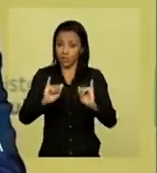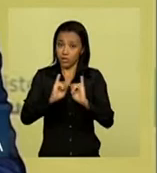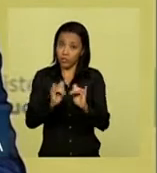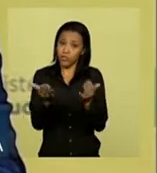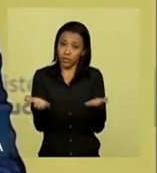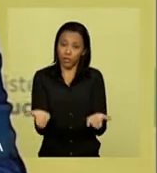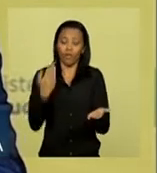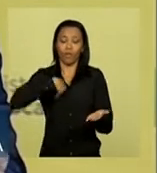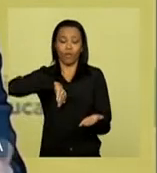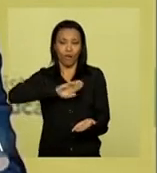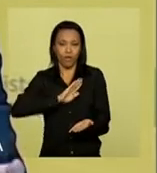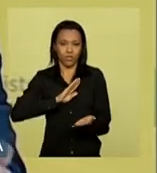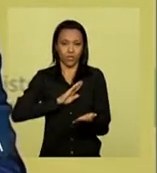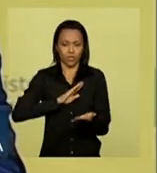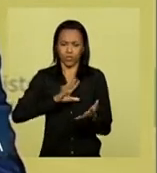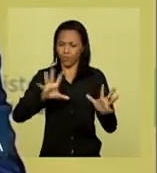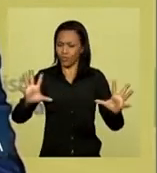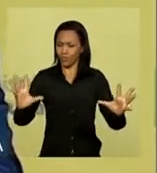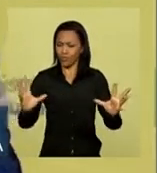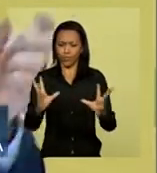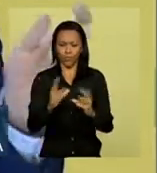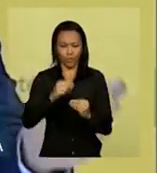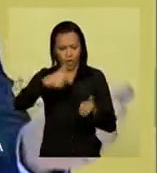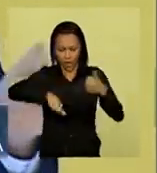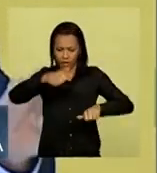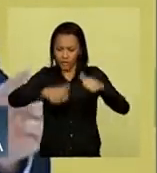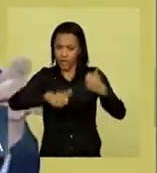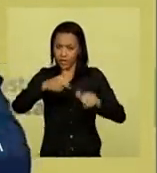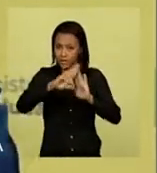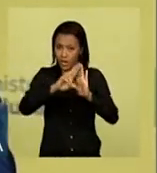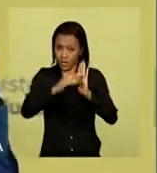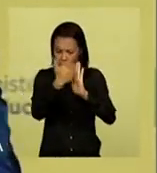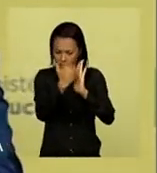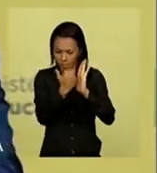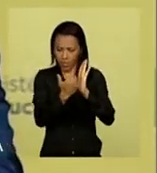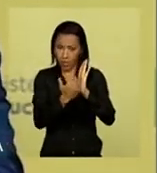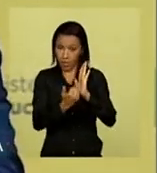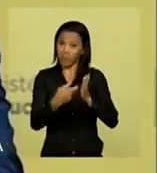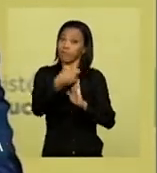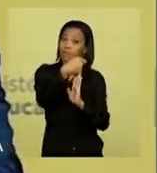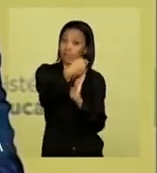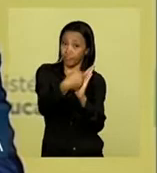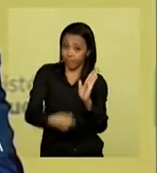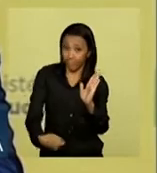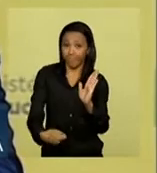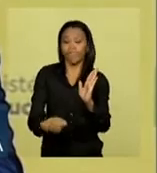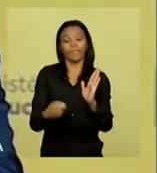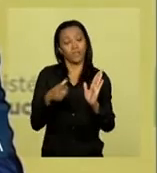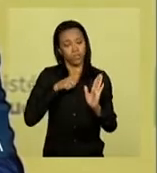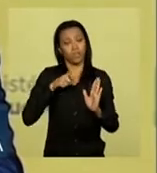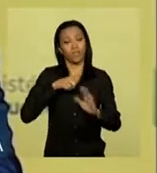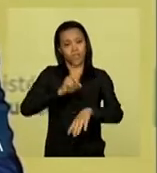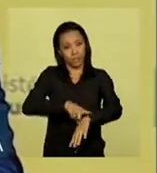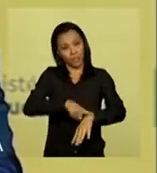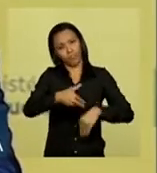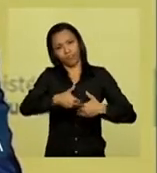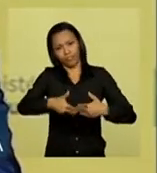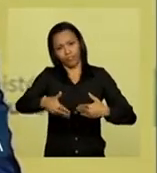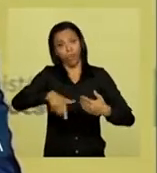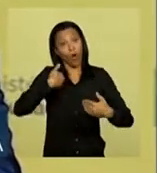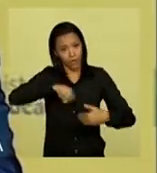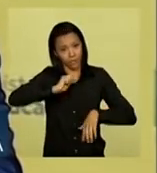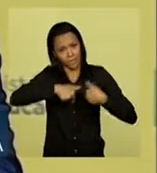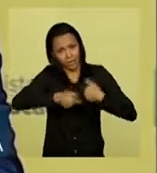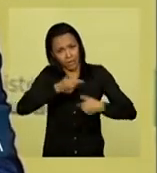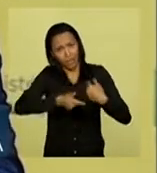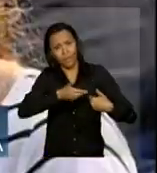nós estamos analisando todas as competências não vai ter uma análise competência por competência então nós temos esse prazo mas estão o pensamento